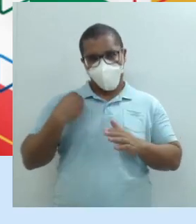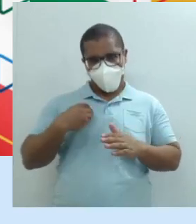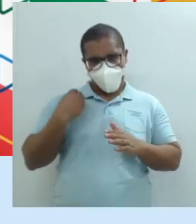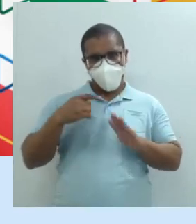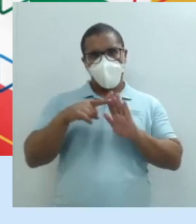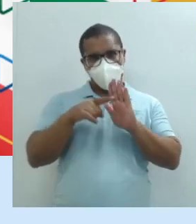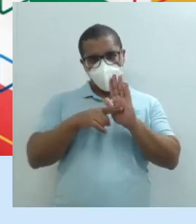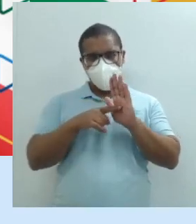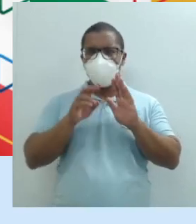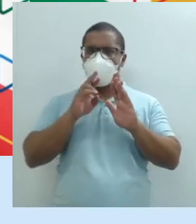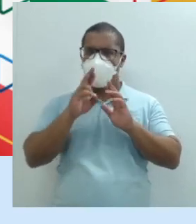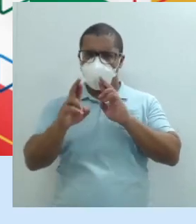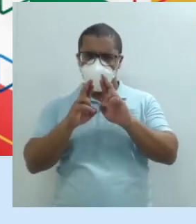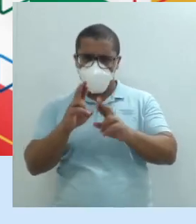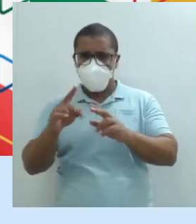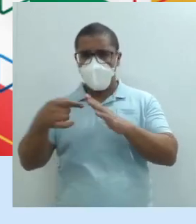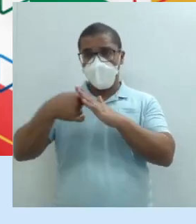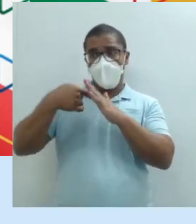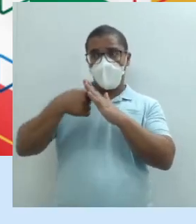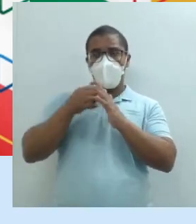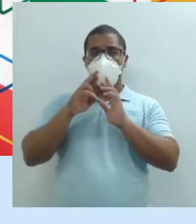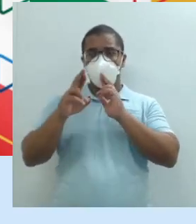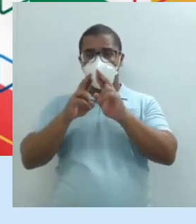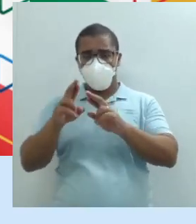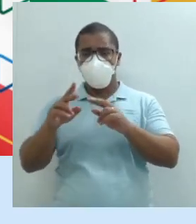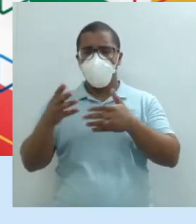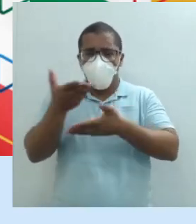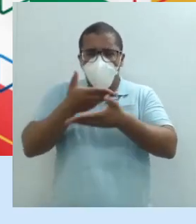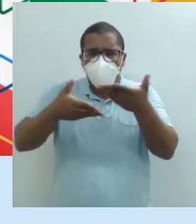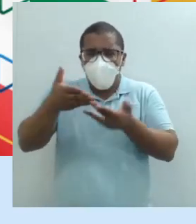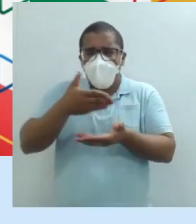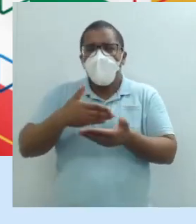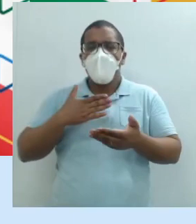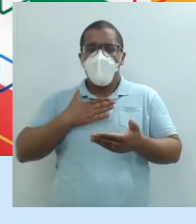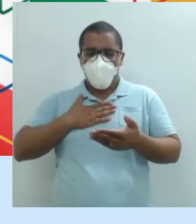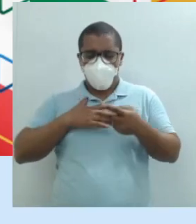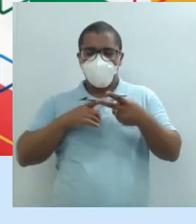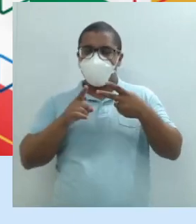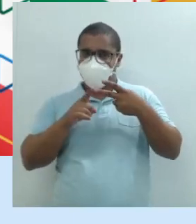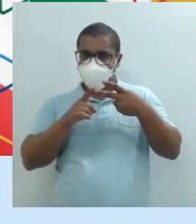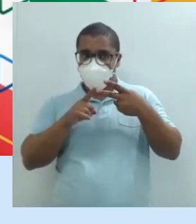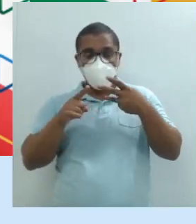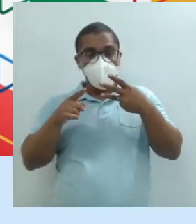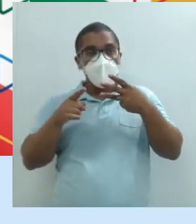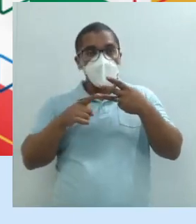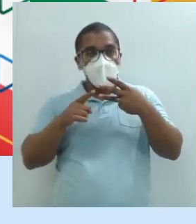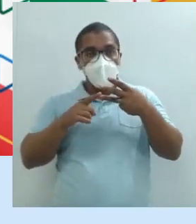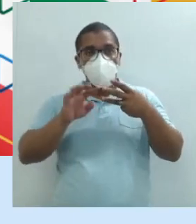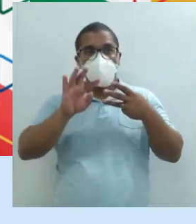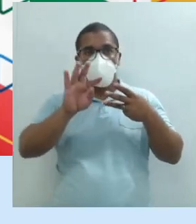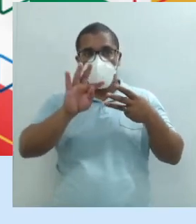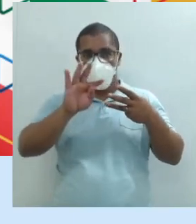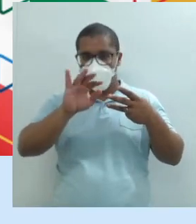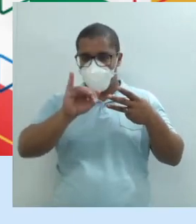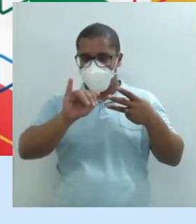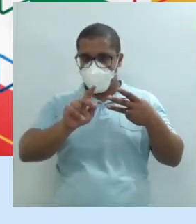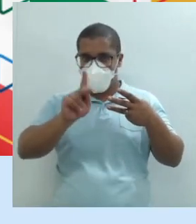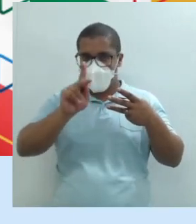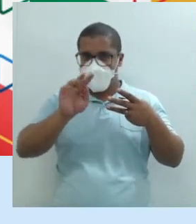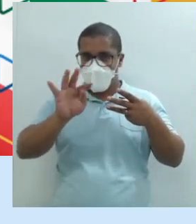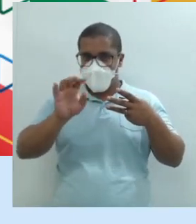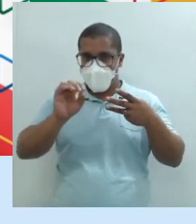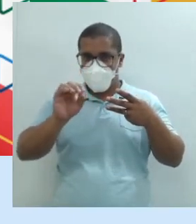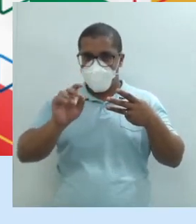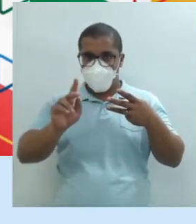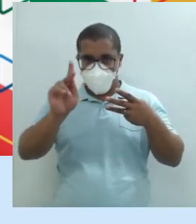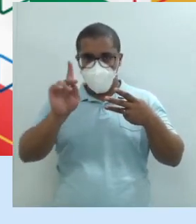respondo perguntas, gosto bastante de interagir nesse segundo Instagram. E por fim, tem o meu TikTok, que é um TikTok